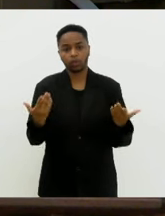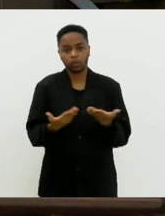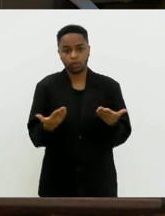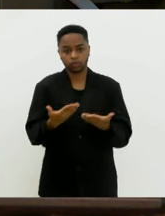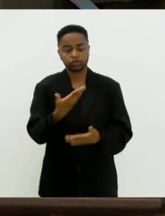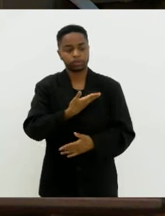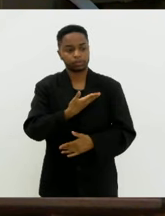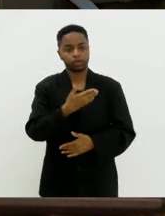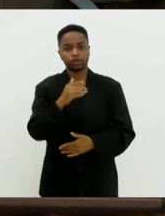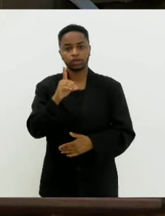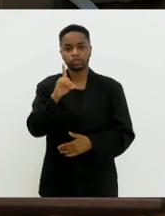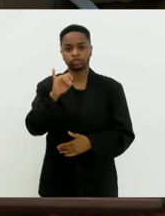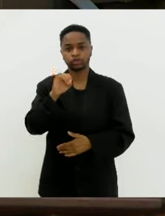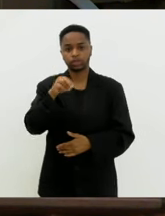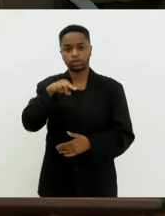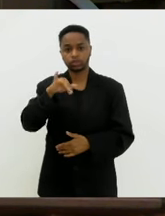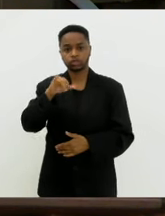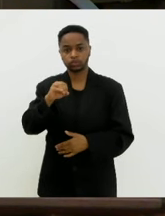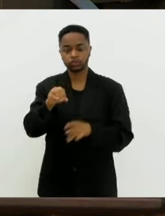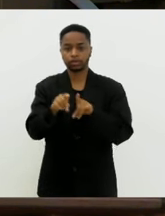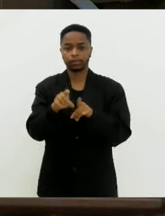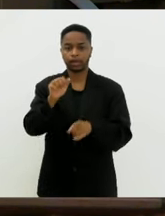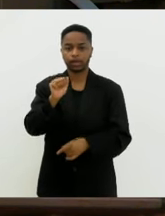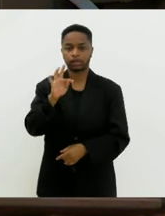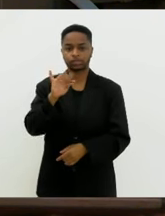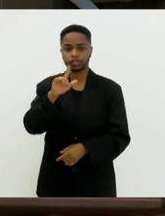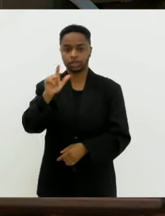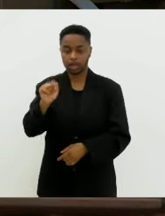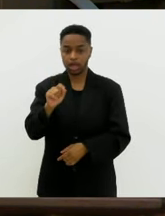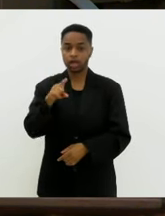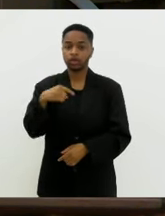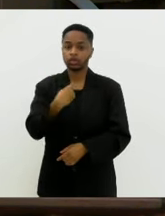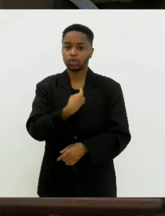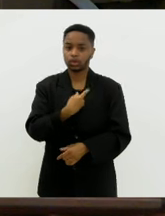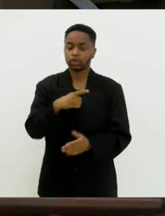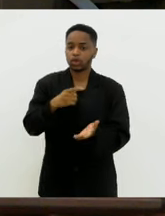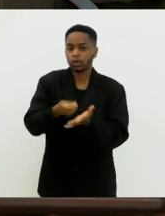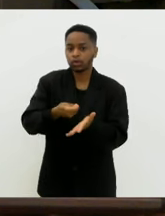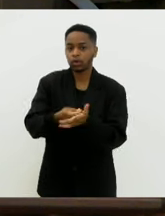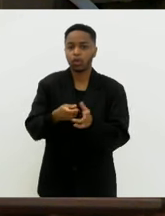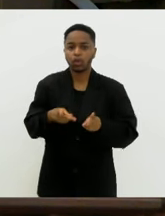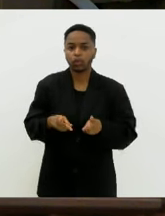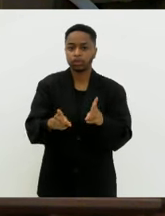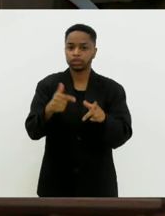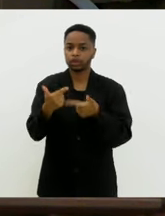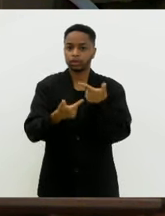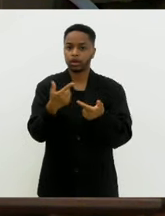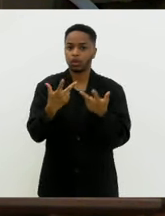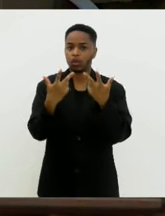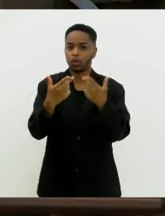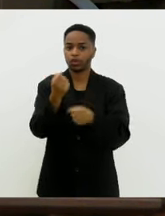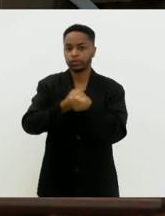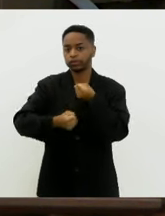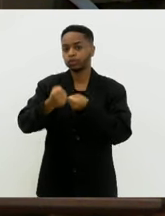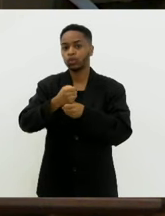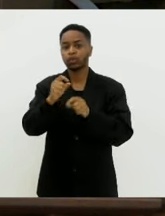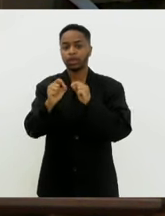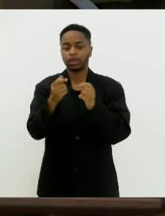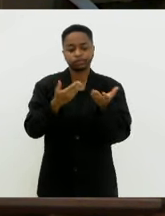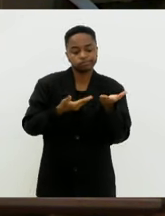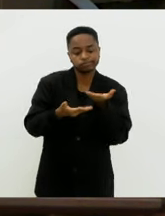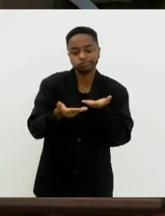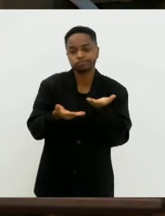companheiro Átila Nunes, fizemos o dever de continuar a fazer aquilo que fizemos ano passado, que é dialogar, que